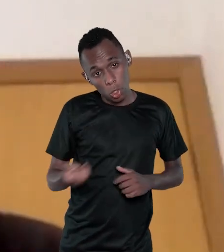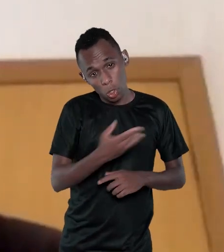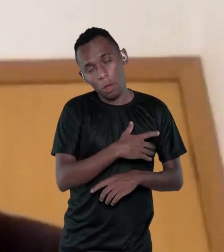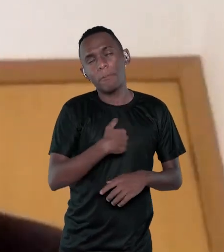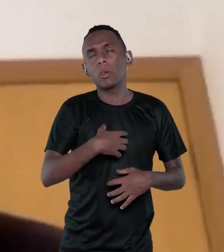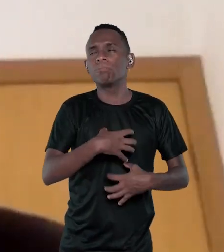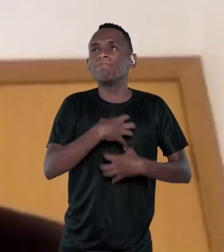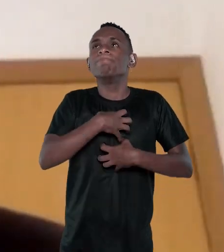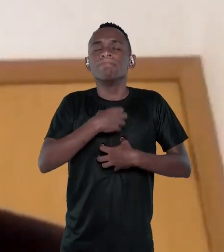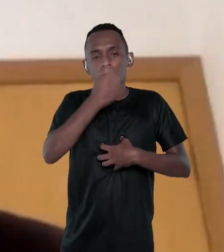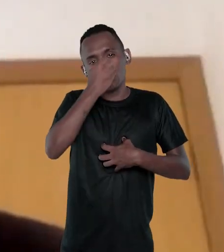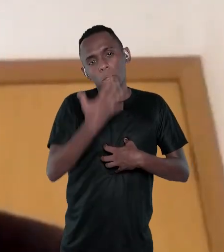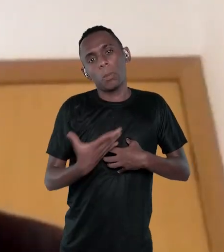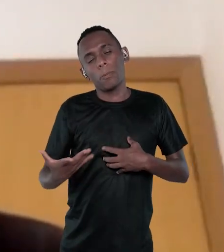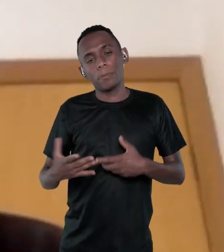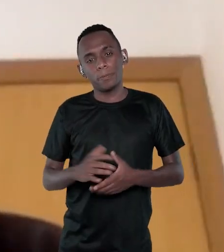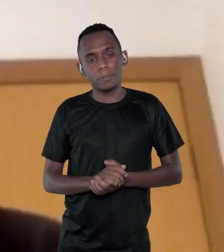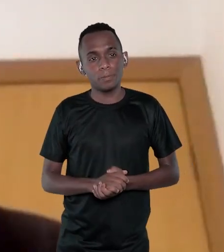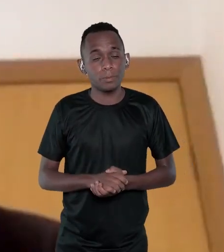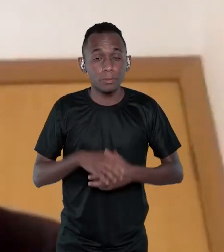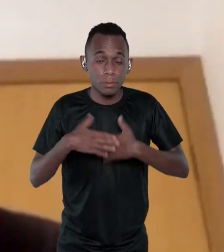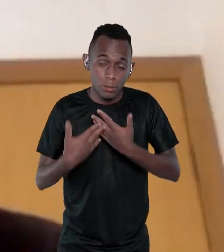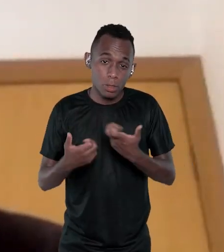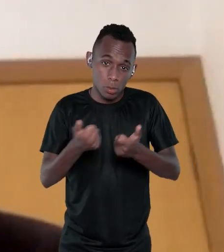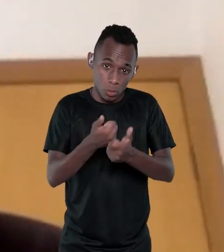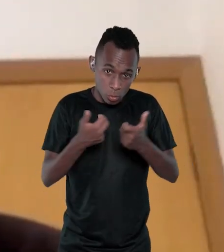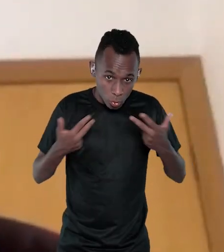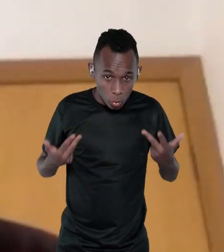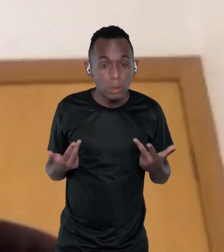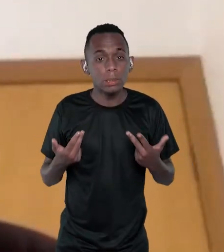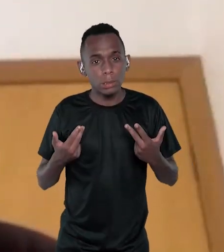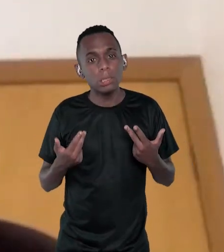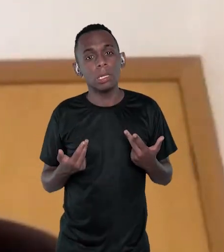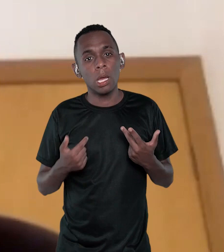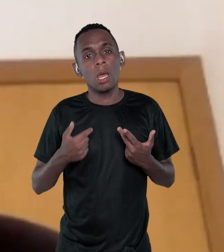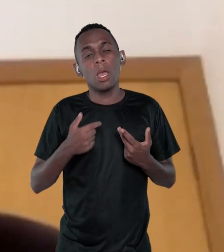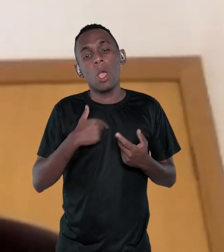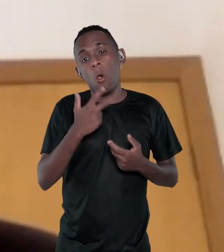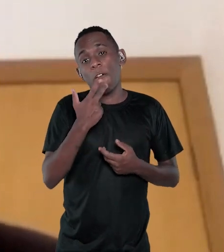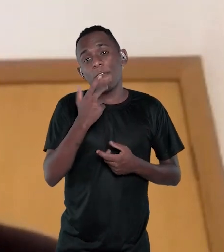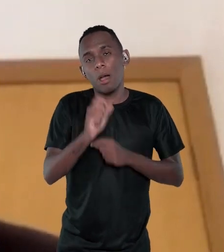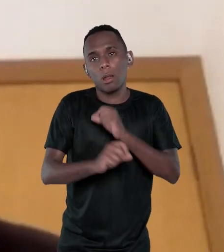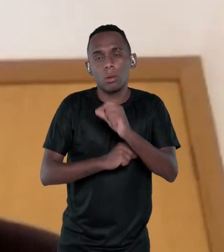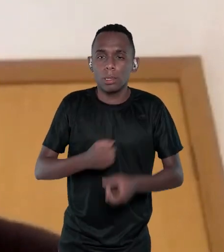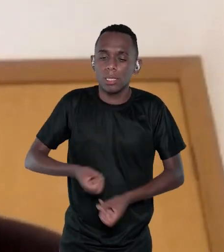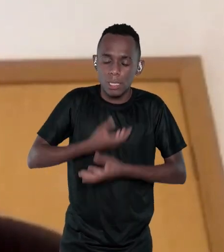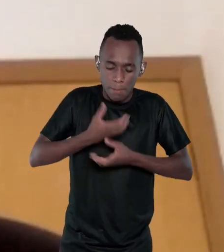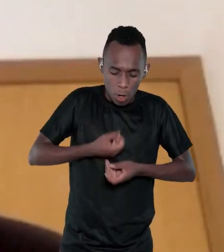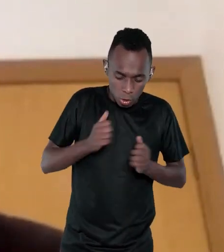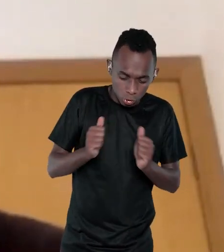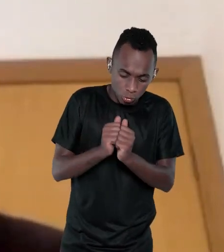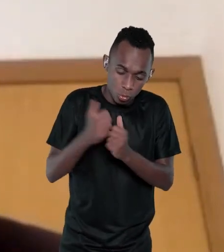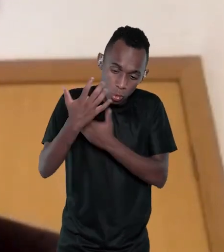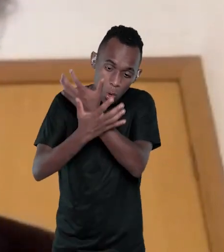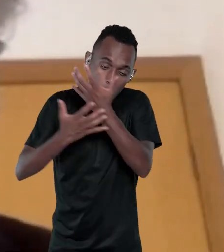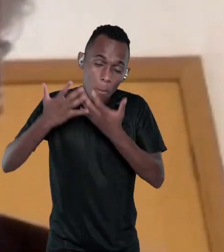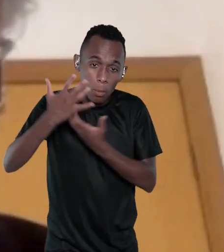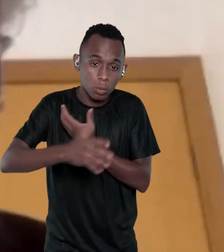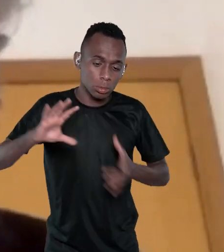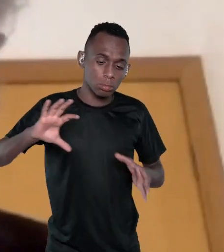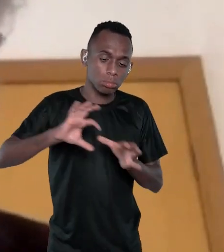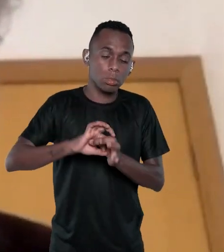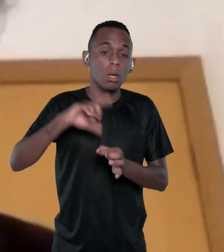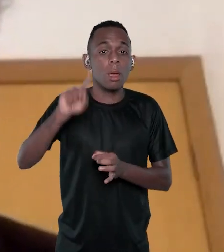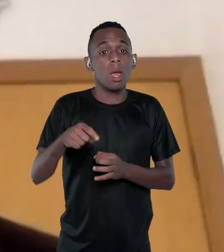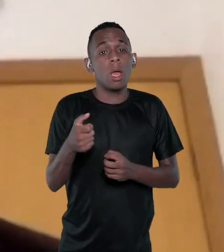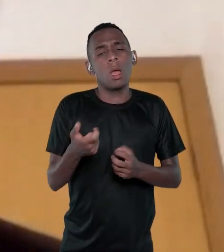são interpretações inéditas, que muito me agradam isso. E são coisas assim, onde eu